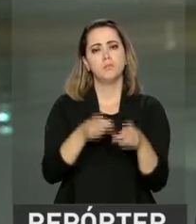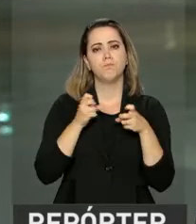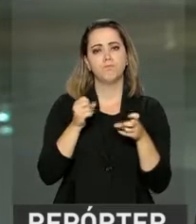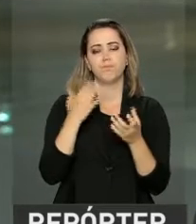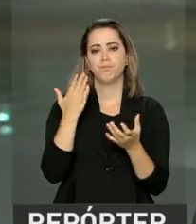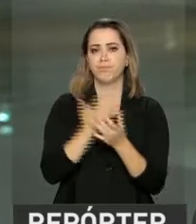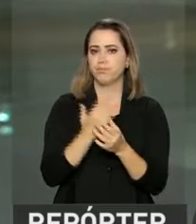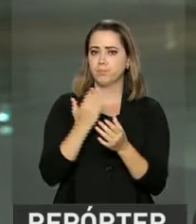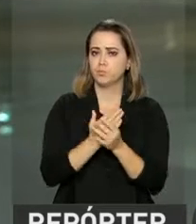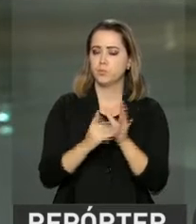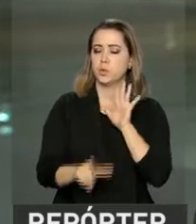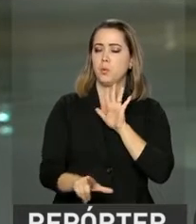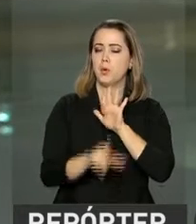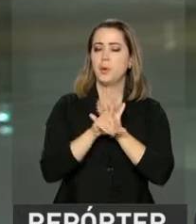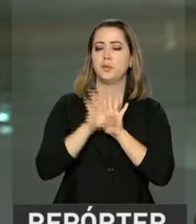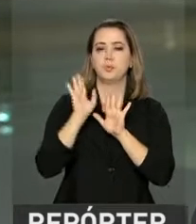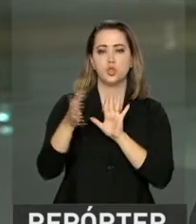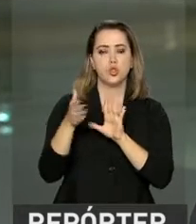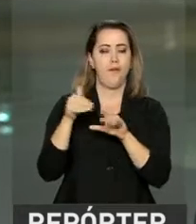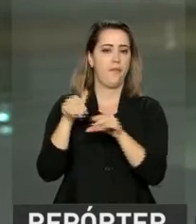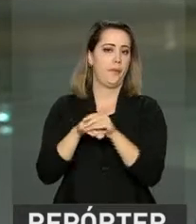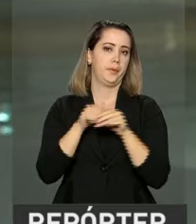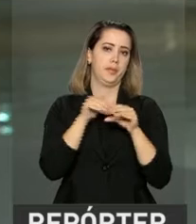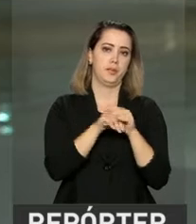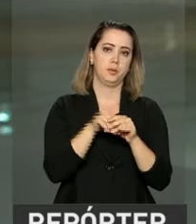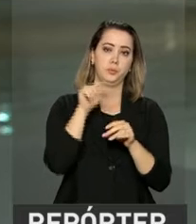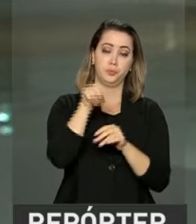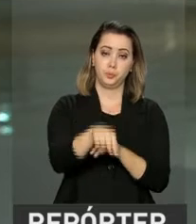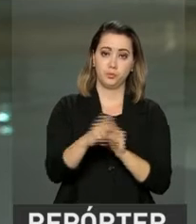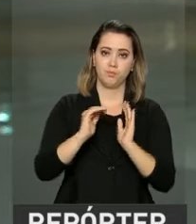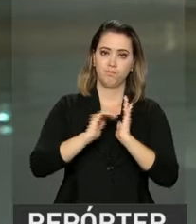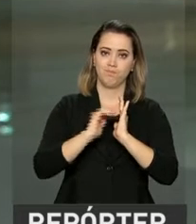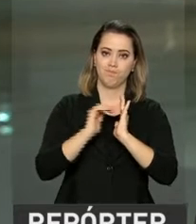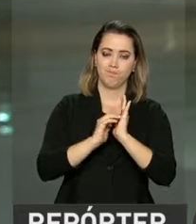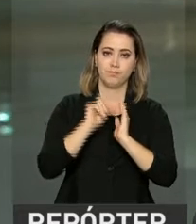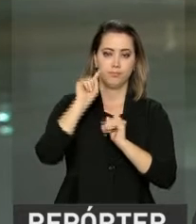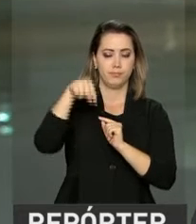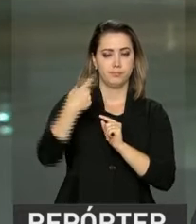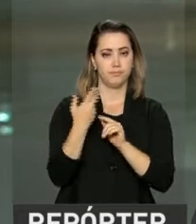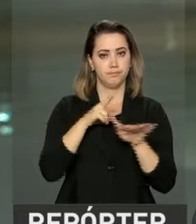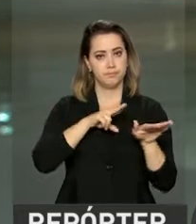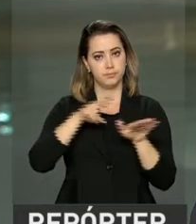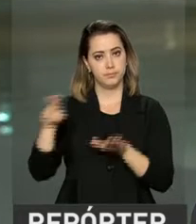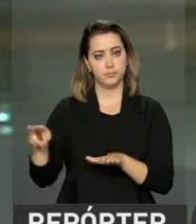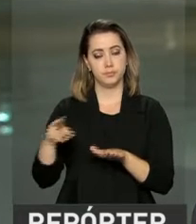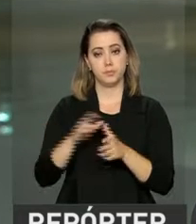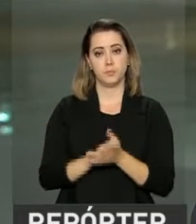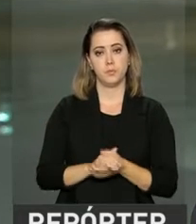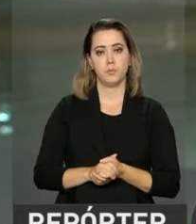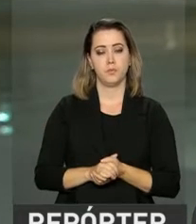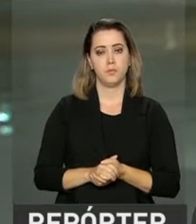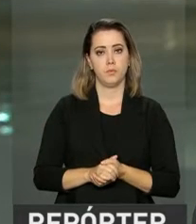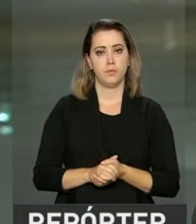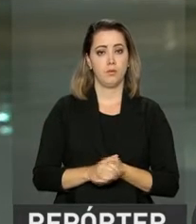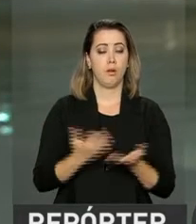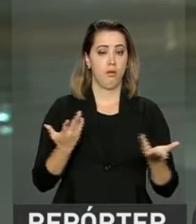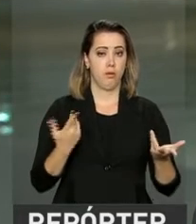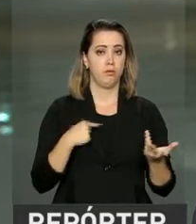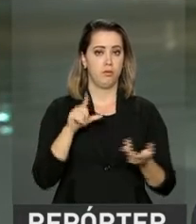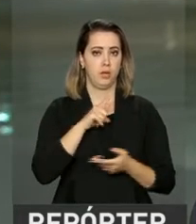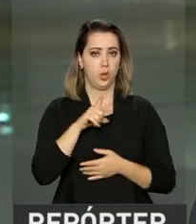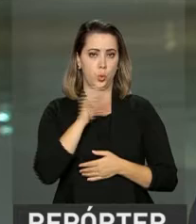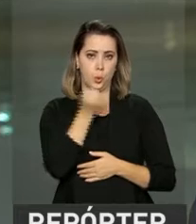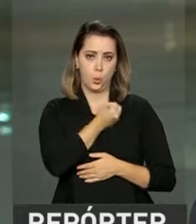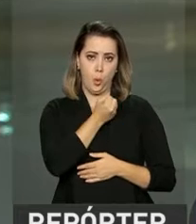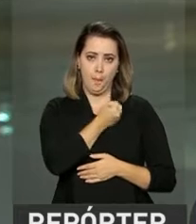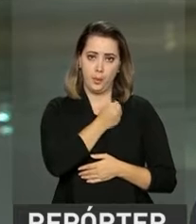o projeto de lei deve ser votado no plenário do senado na semana que vem respeitado com o mínimo para ser